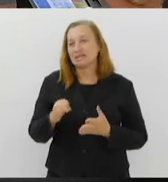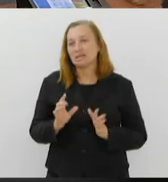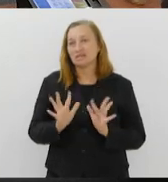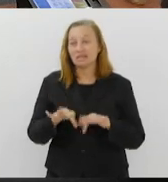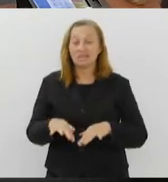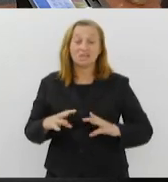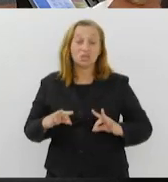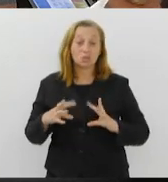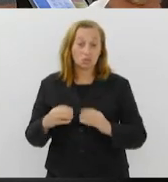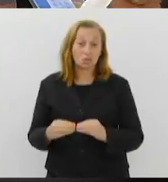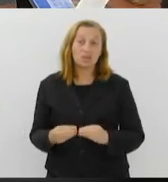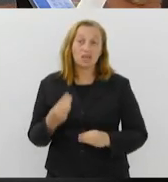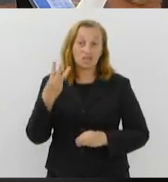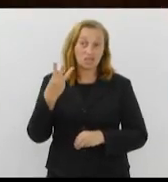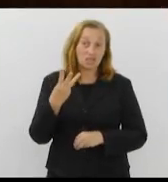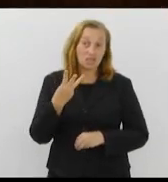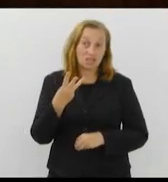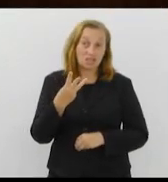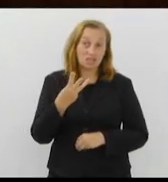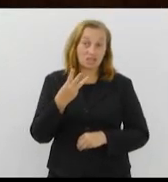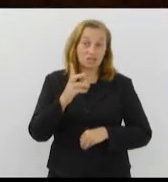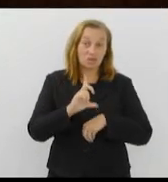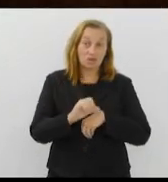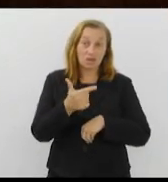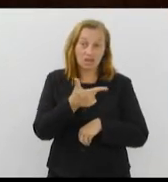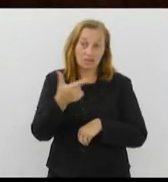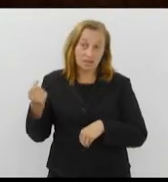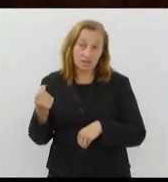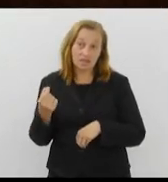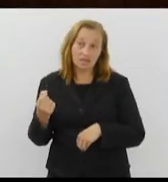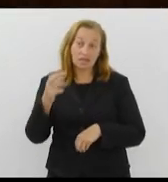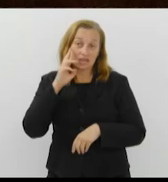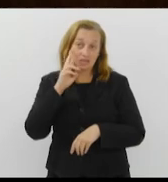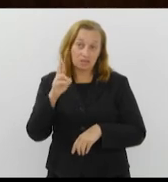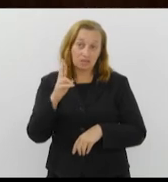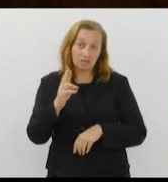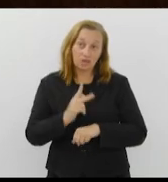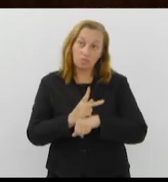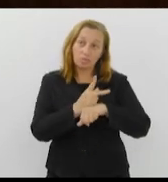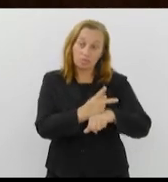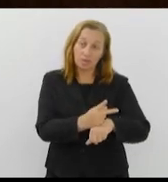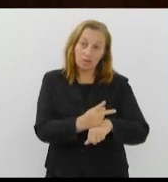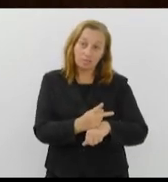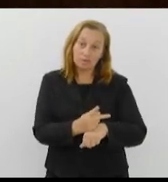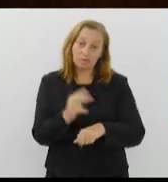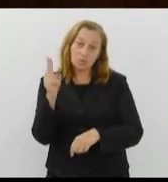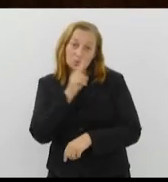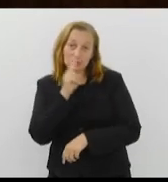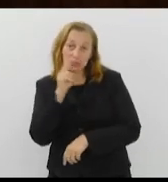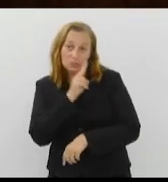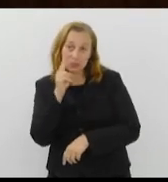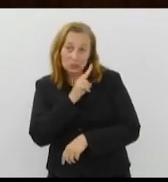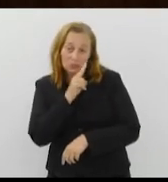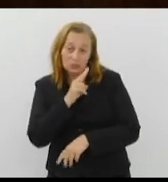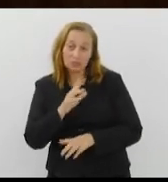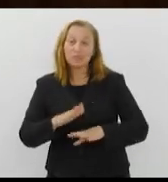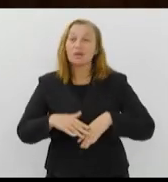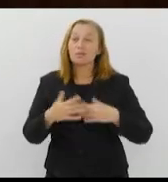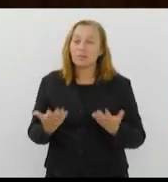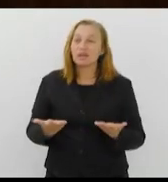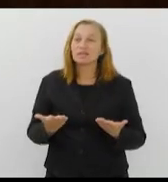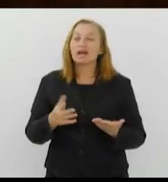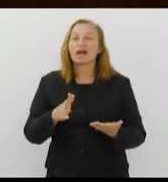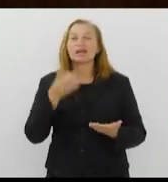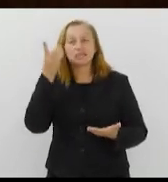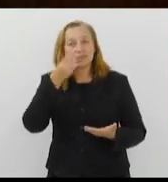sessão às 3h20, Vossa Excelência ia ganhar o prêmio Nobel de rapidez. Né? Para dizer assim, a